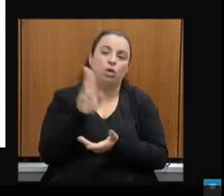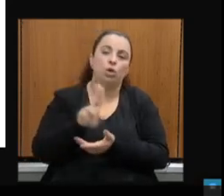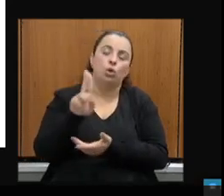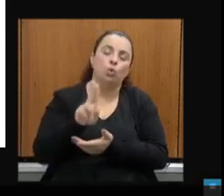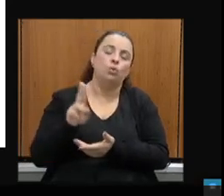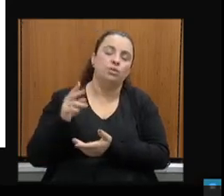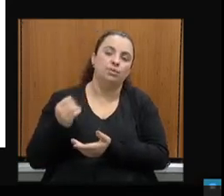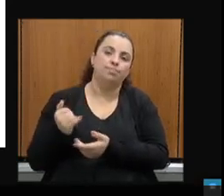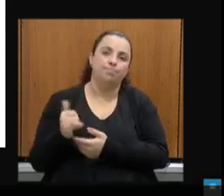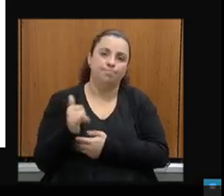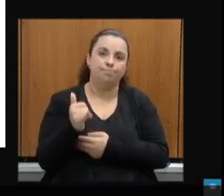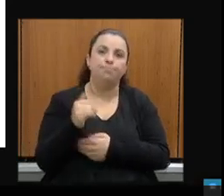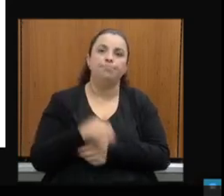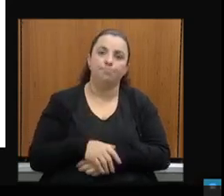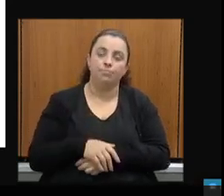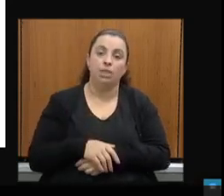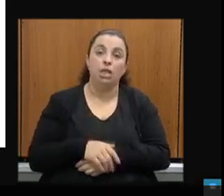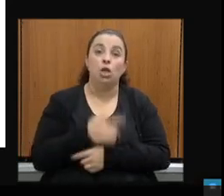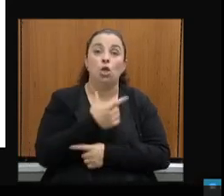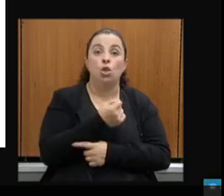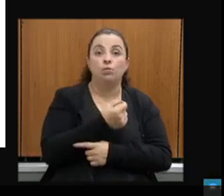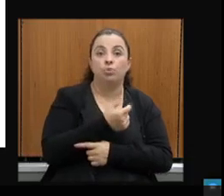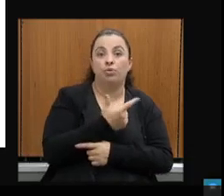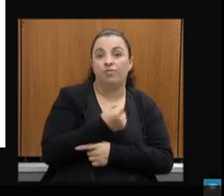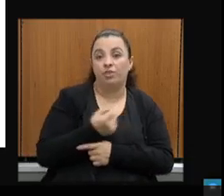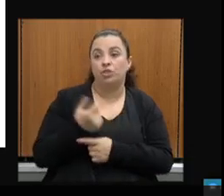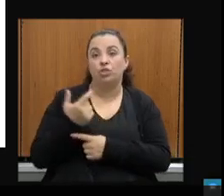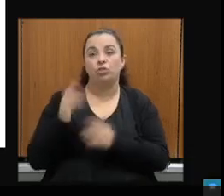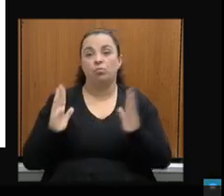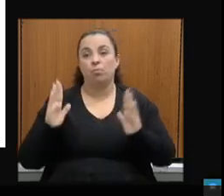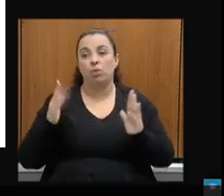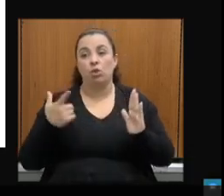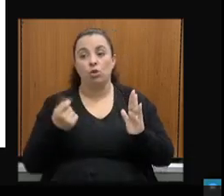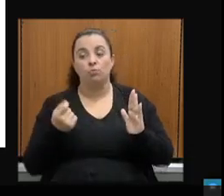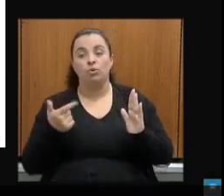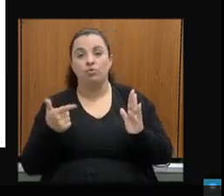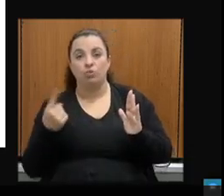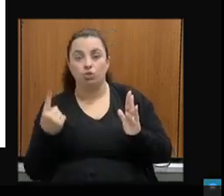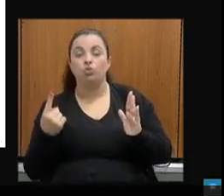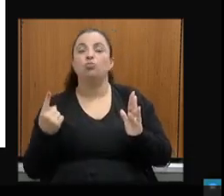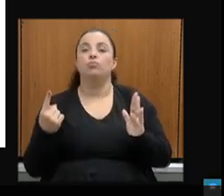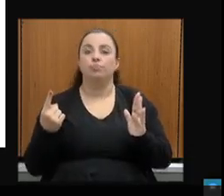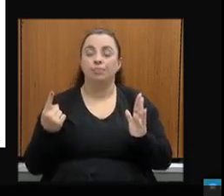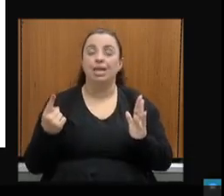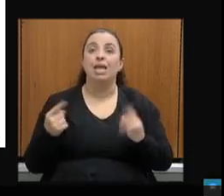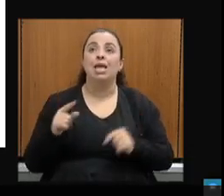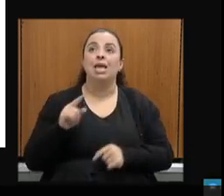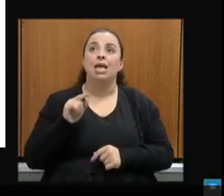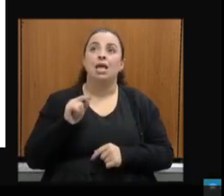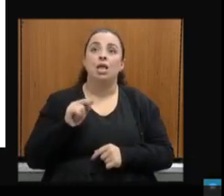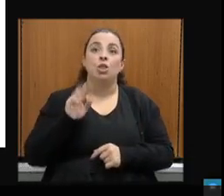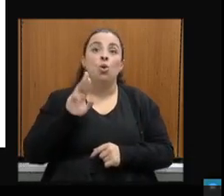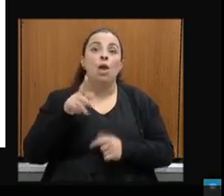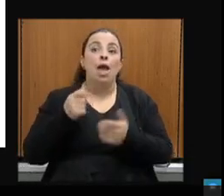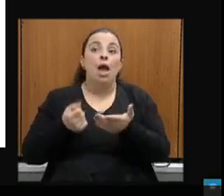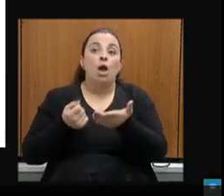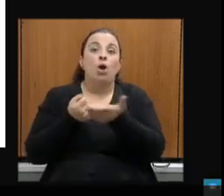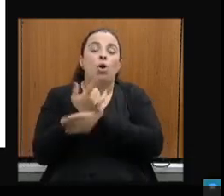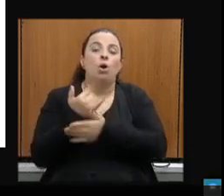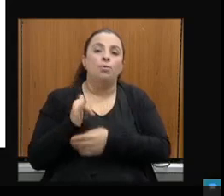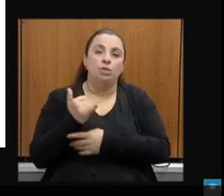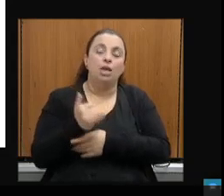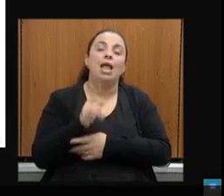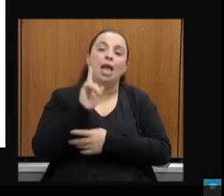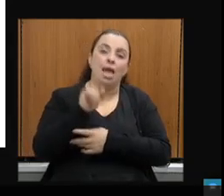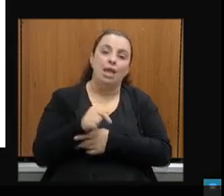1021 na parte relativa da tarifa da Cemig distribuição eu não tô falando né obviamente da compra de energia que isso